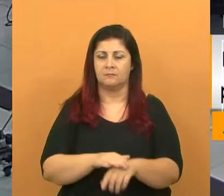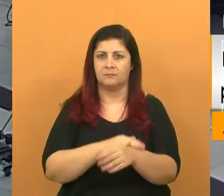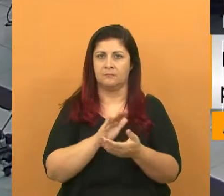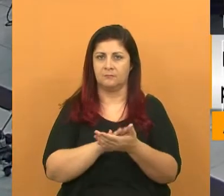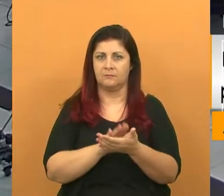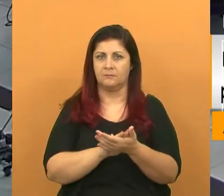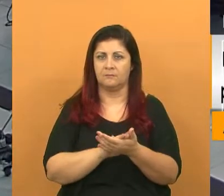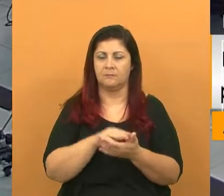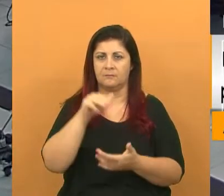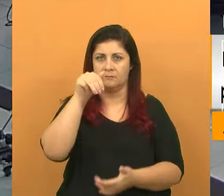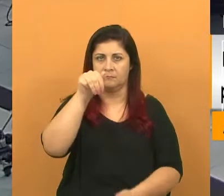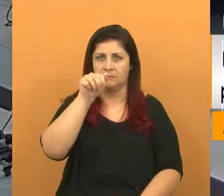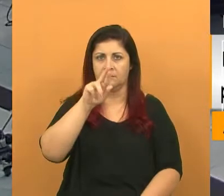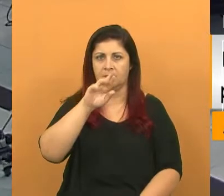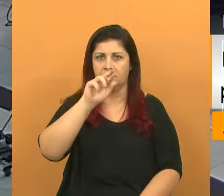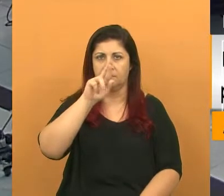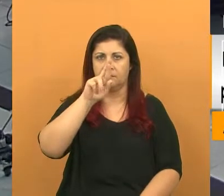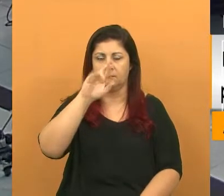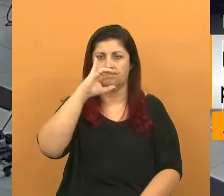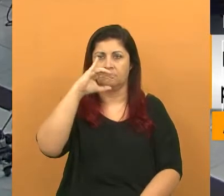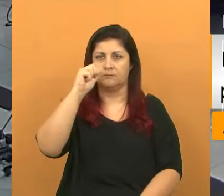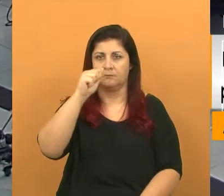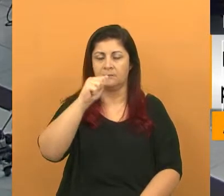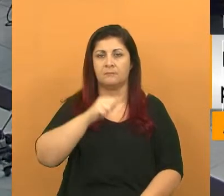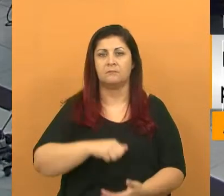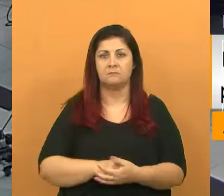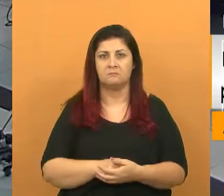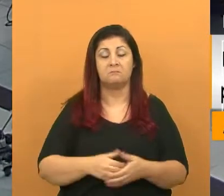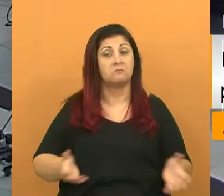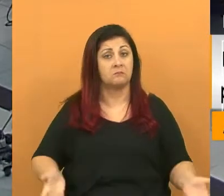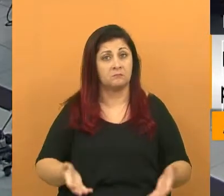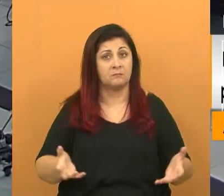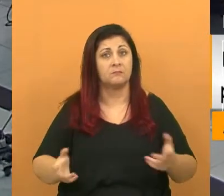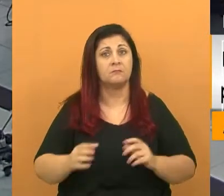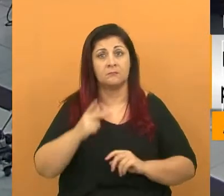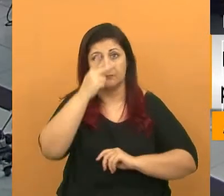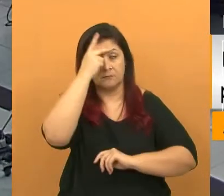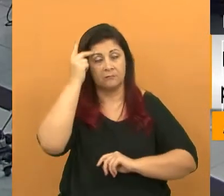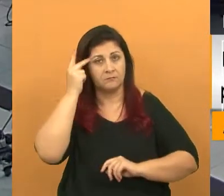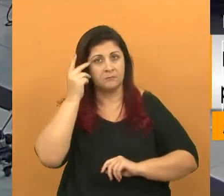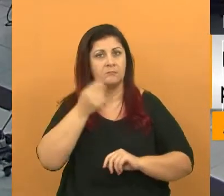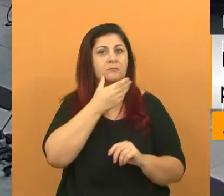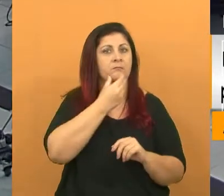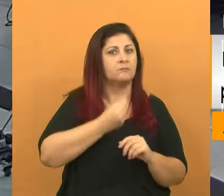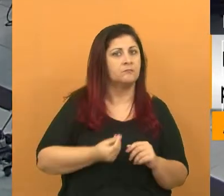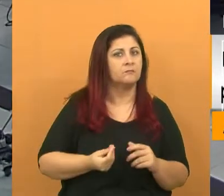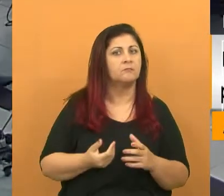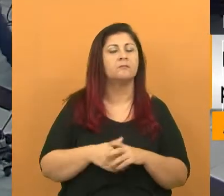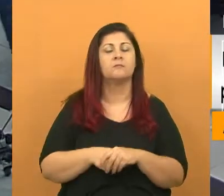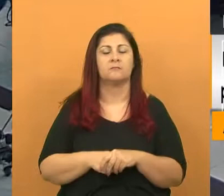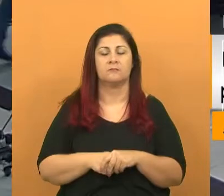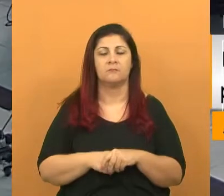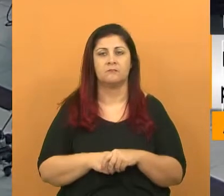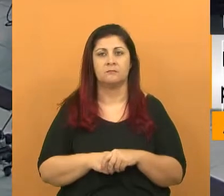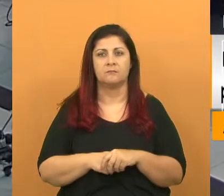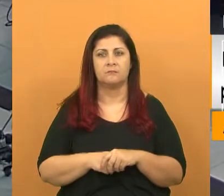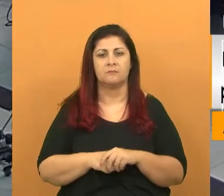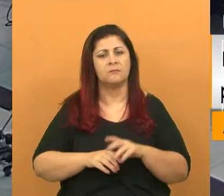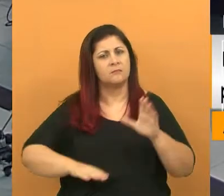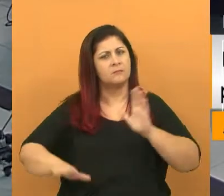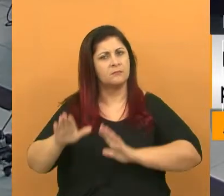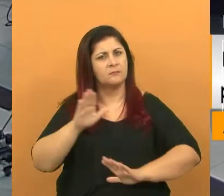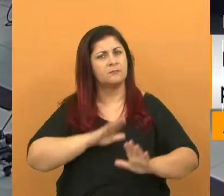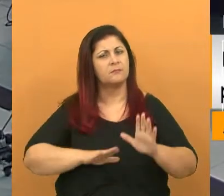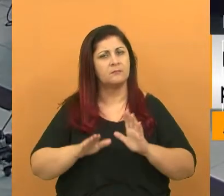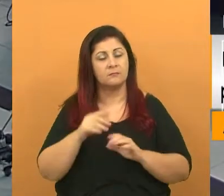a autora do projeto, doutora Márcia, né? É um incentivo muito bom para que as pessoas, os homens, né, se preparem,